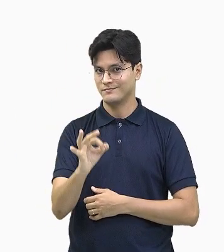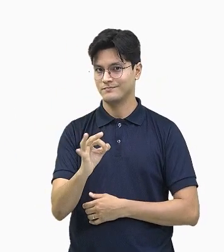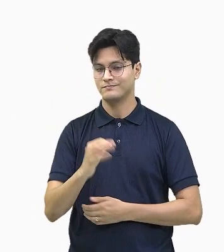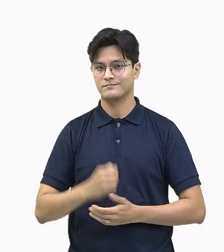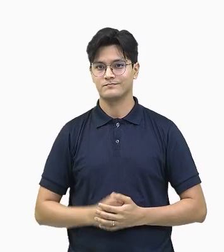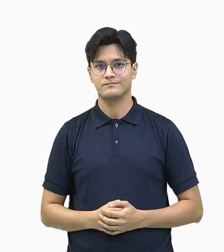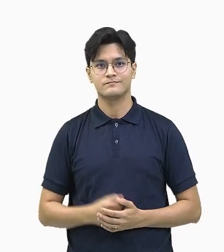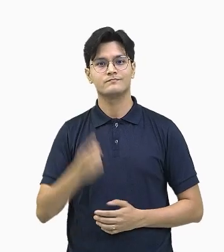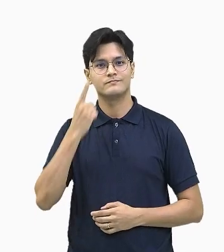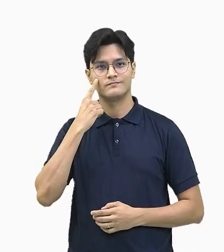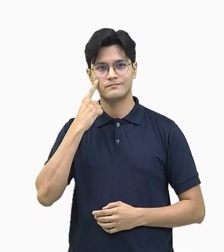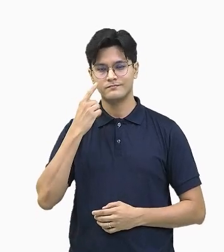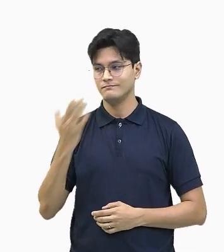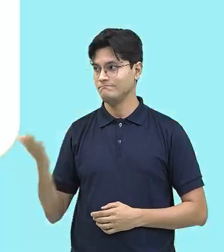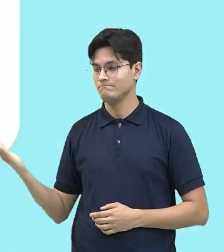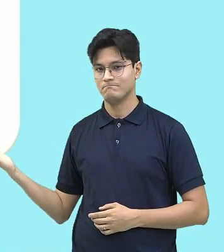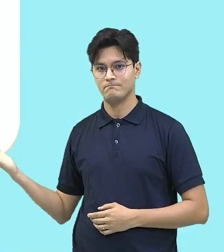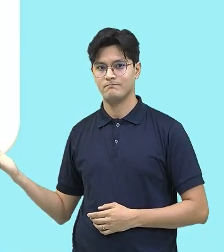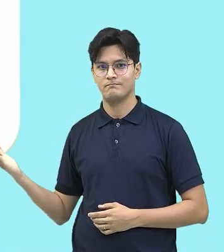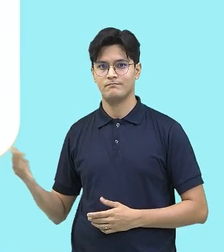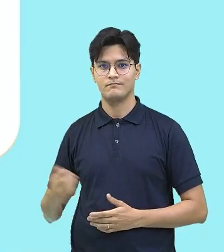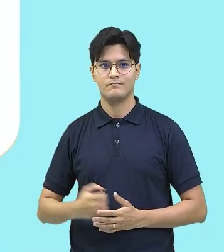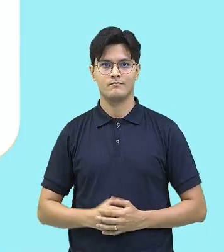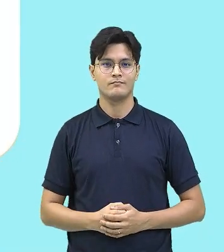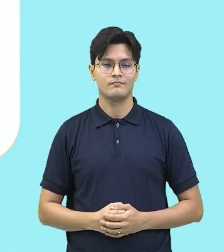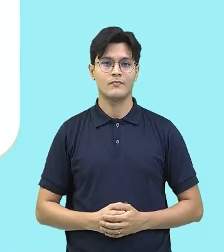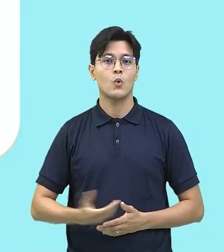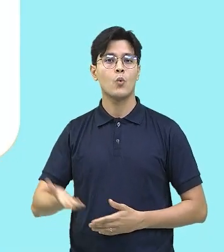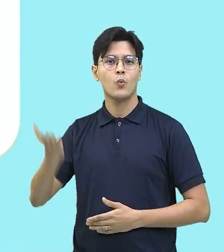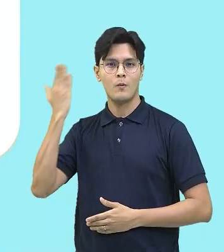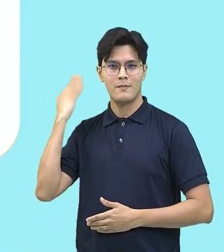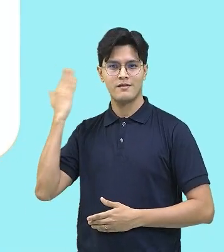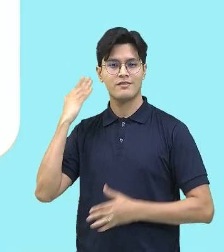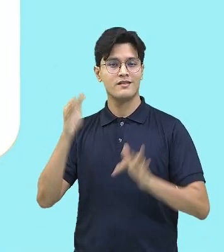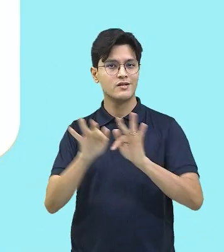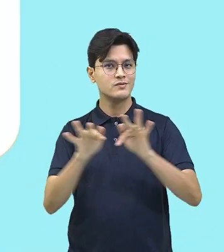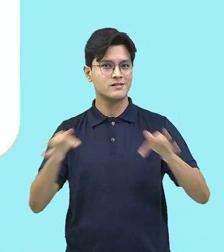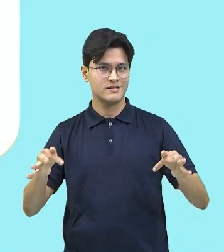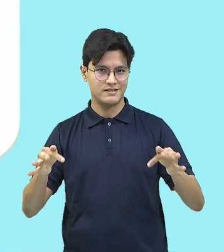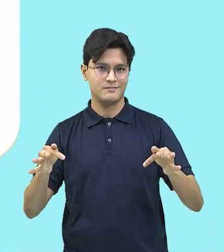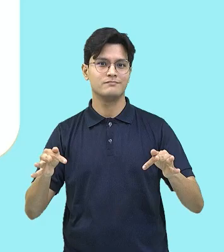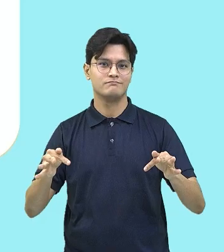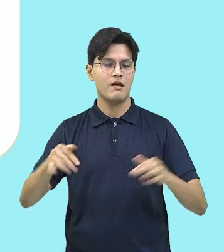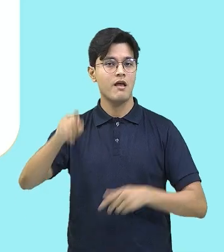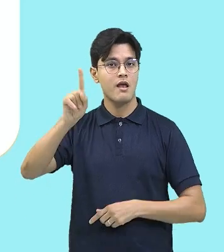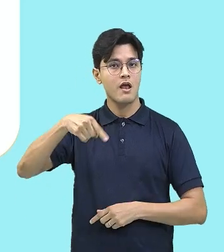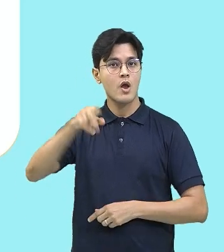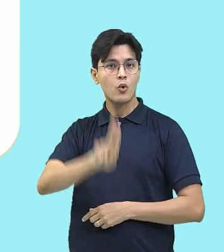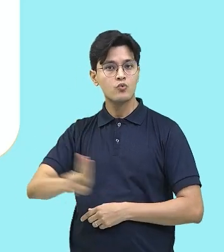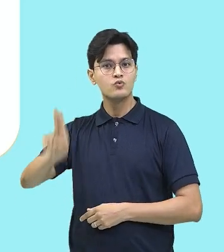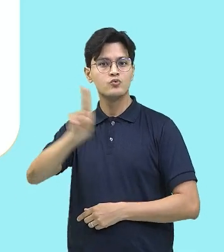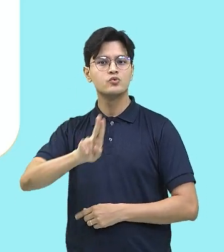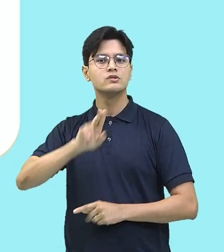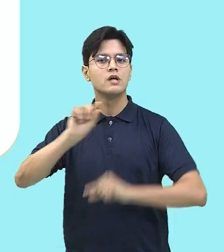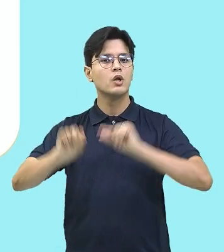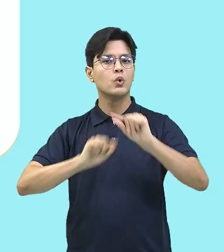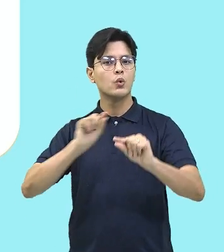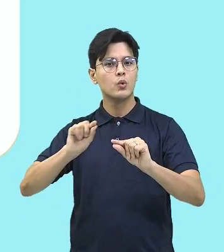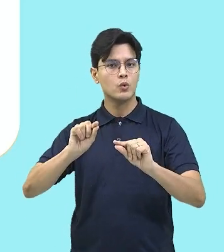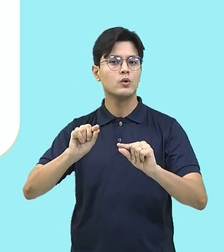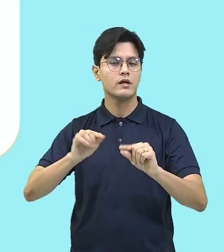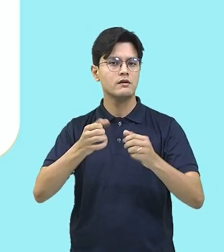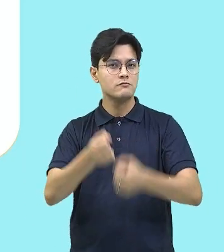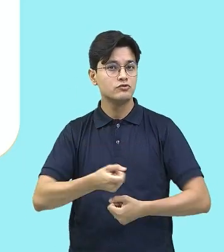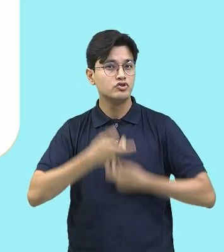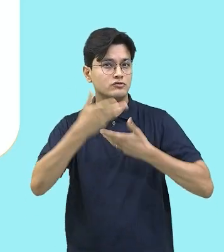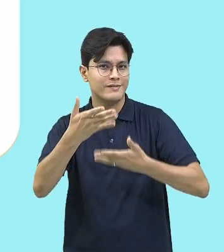esse lembrete aqui. Lembre-se. O simple past, o passado simples, ele é utilizado para falar sobre